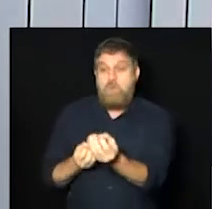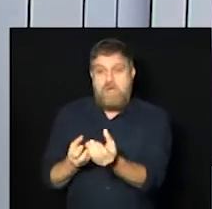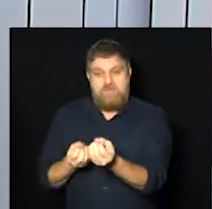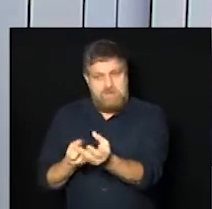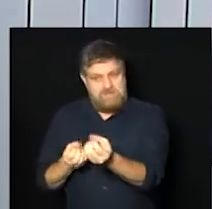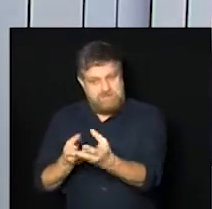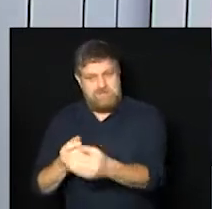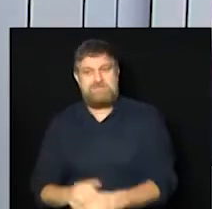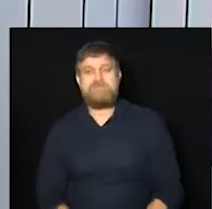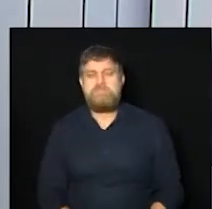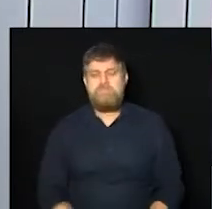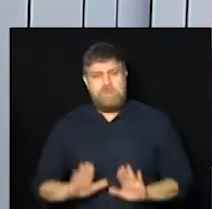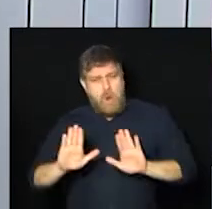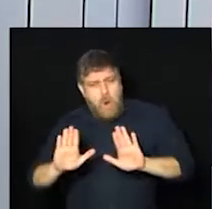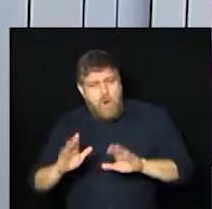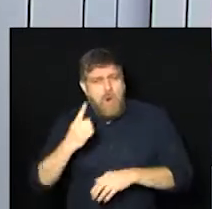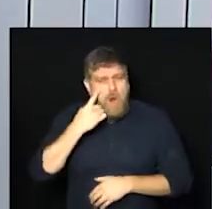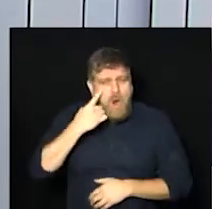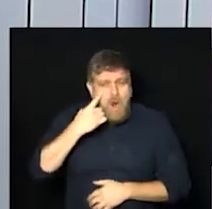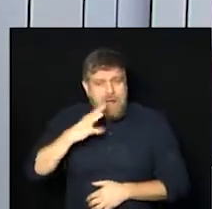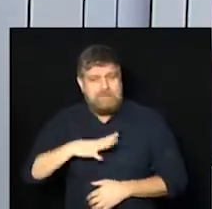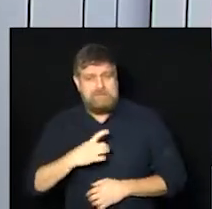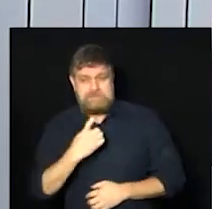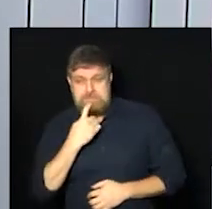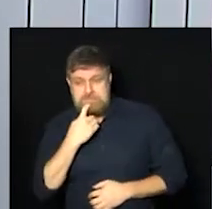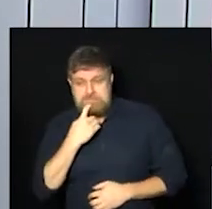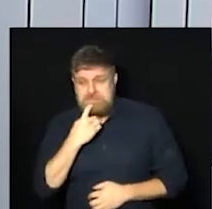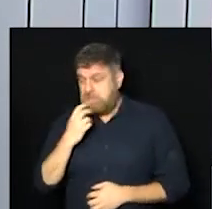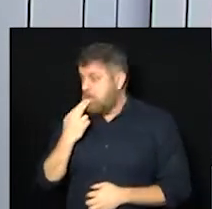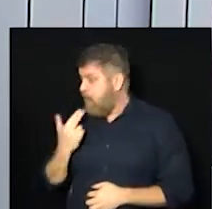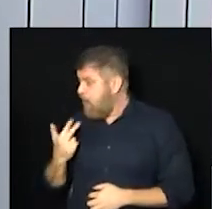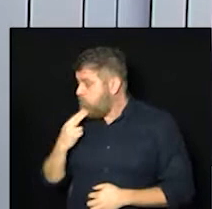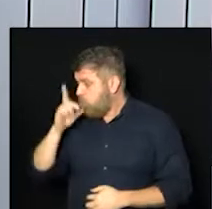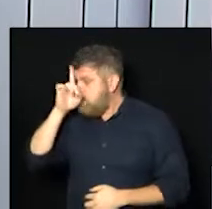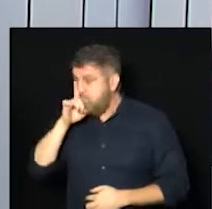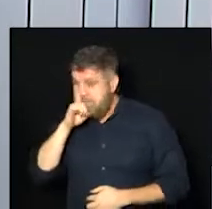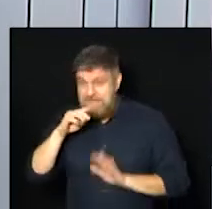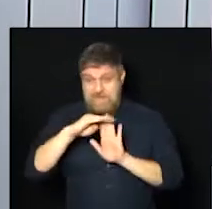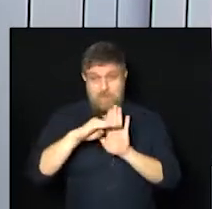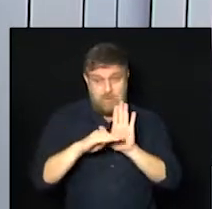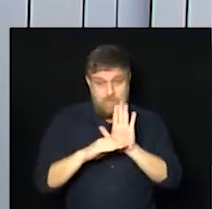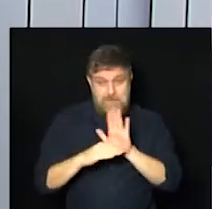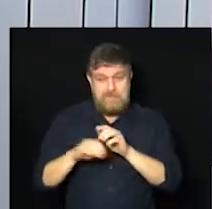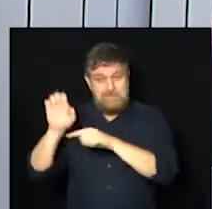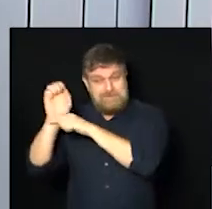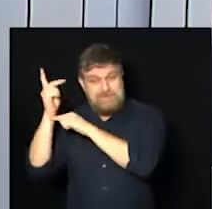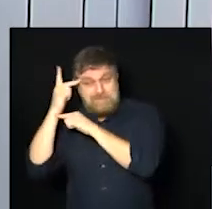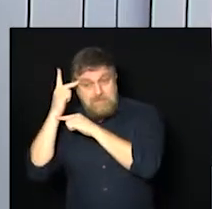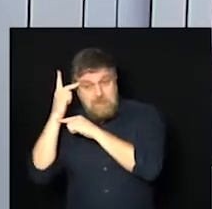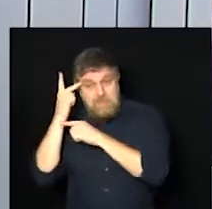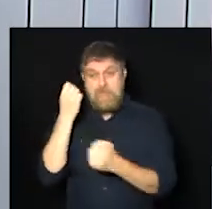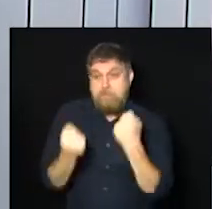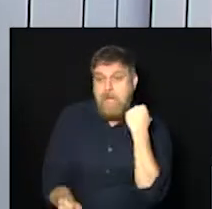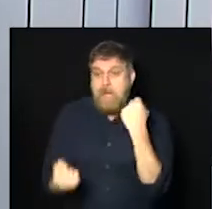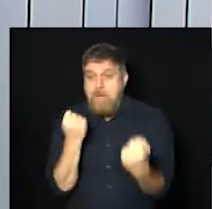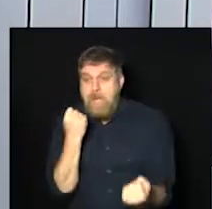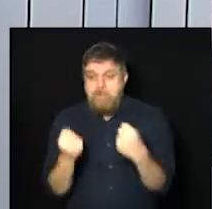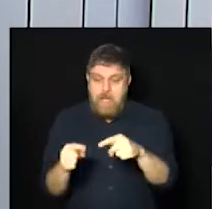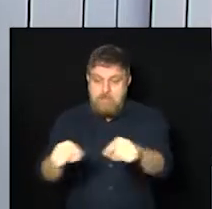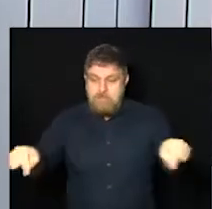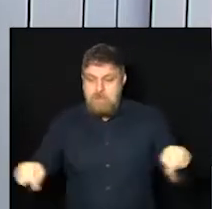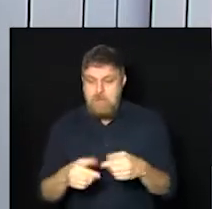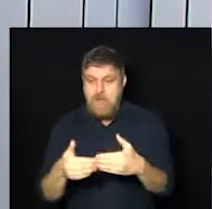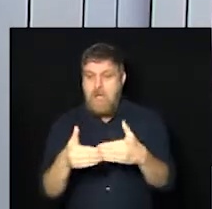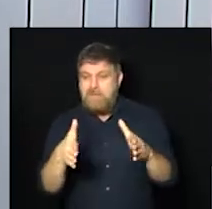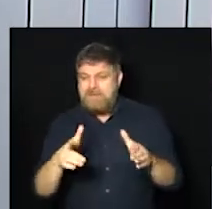informações. Olha só, gente, a cidade de Campinas, ela está na fase amarela do Plano São Paulo e com isso as academias puderam reabrir,